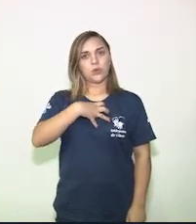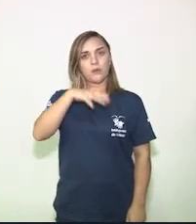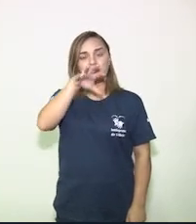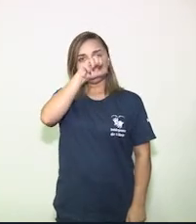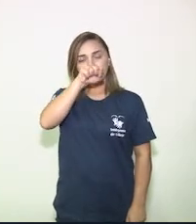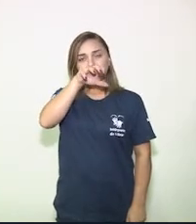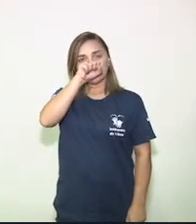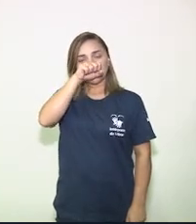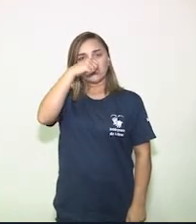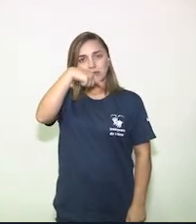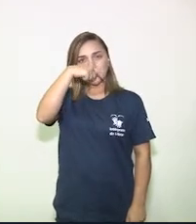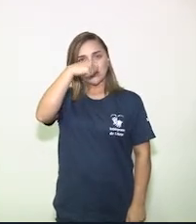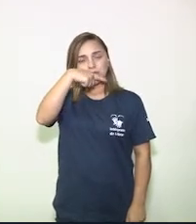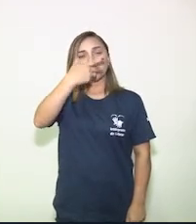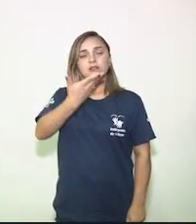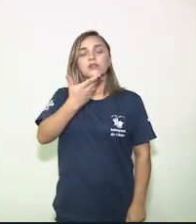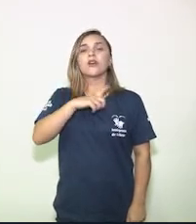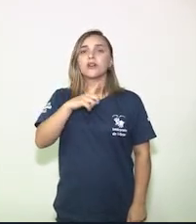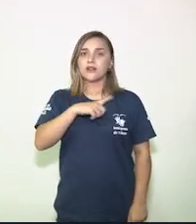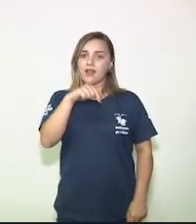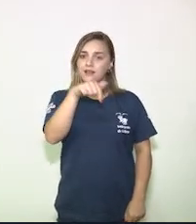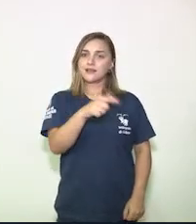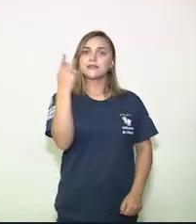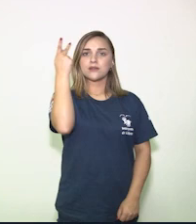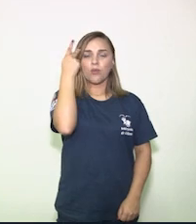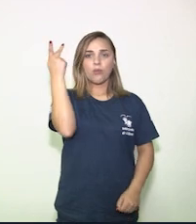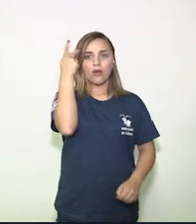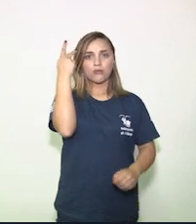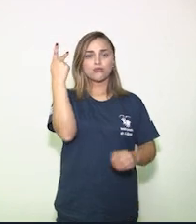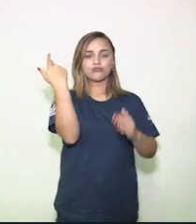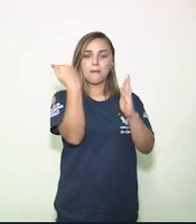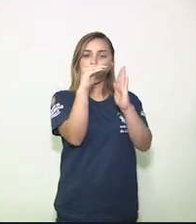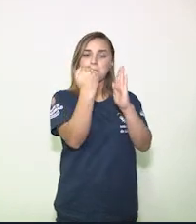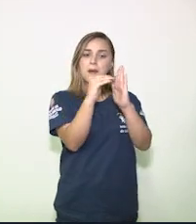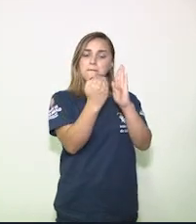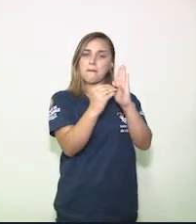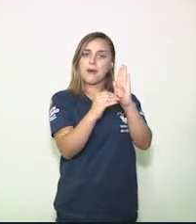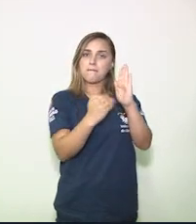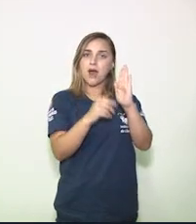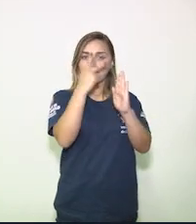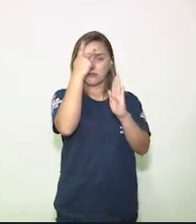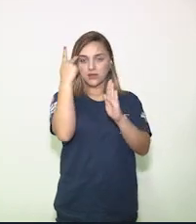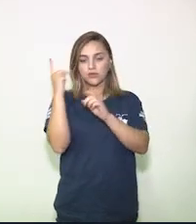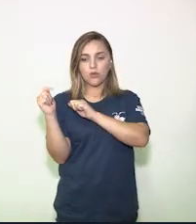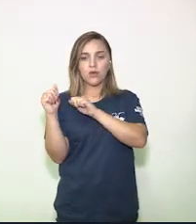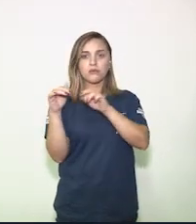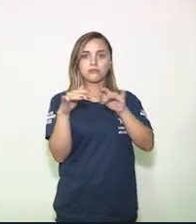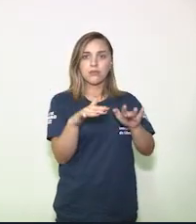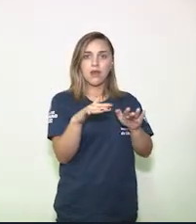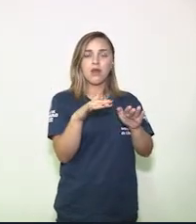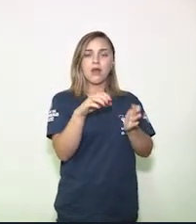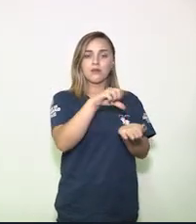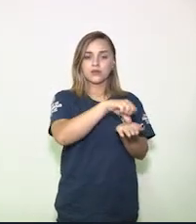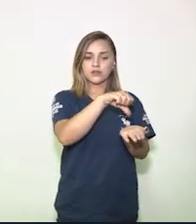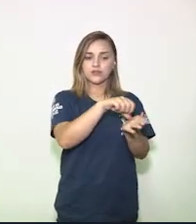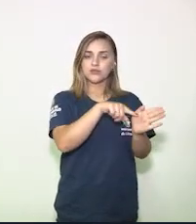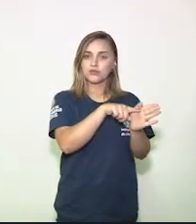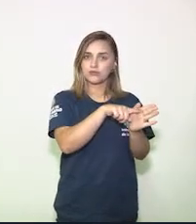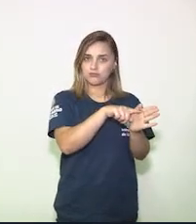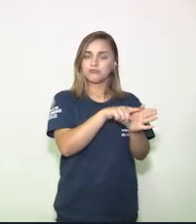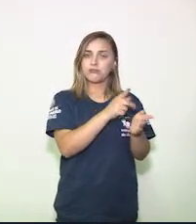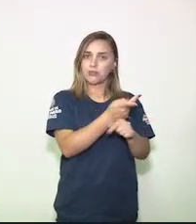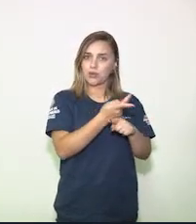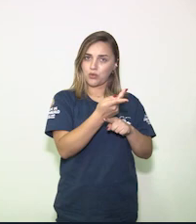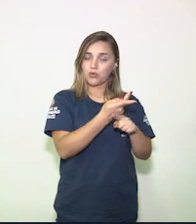e a cidade de São Paulo faz em 100% daqueles que procuram suas unidades básicas de saúde. Então, outros estudos que